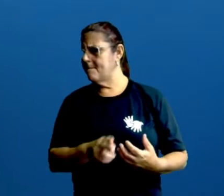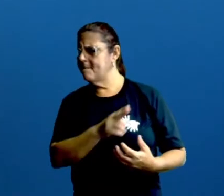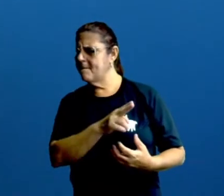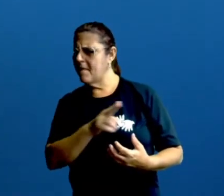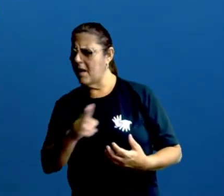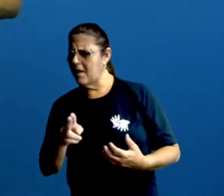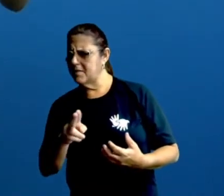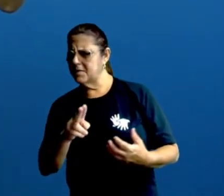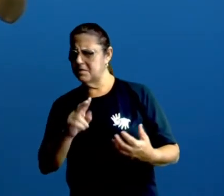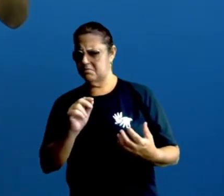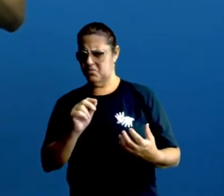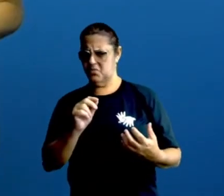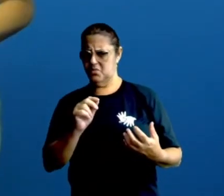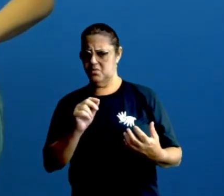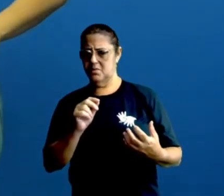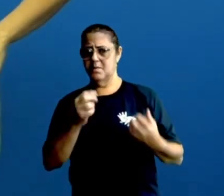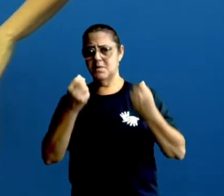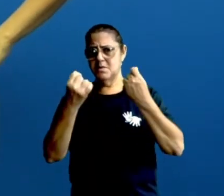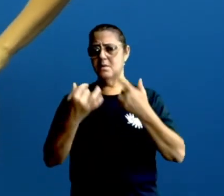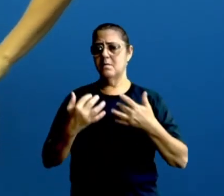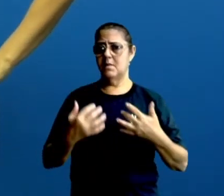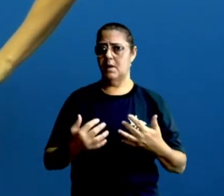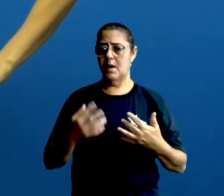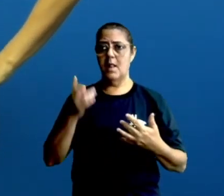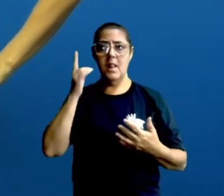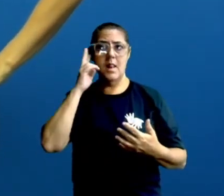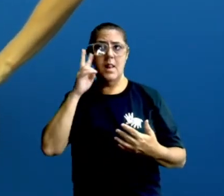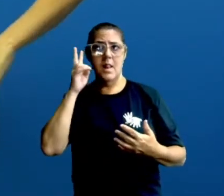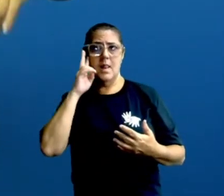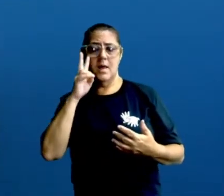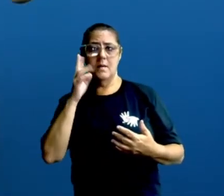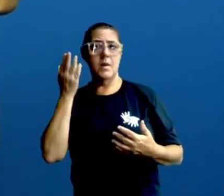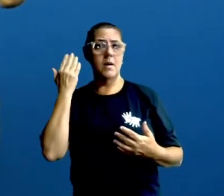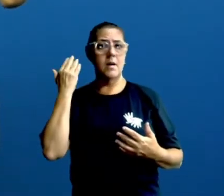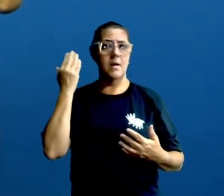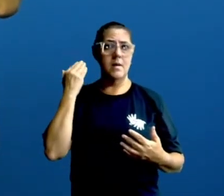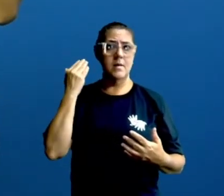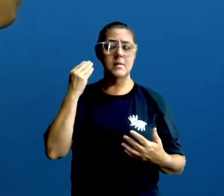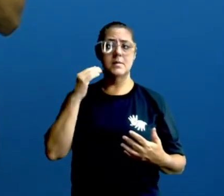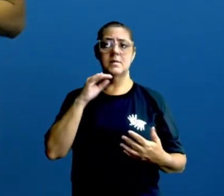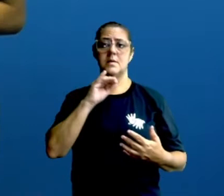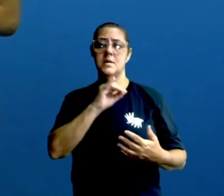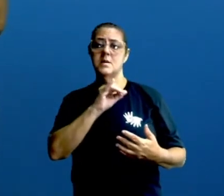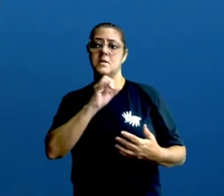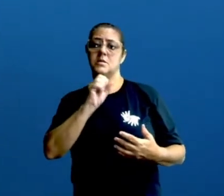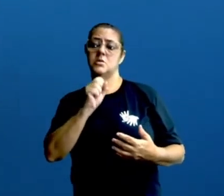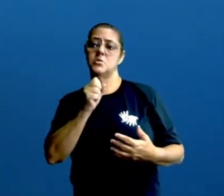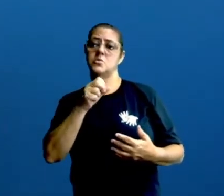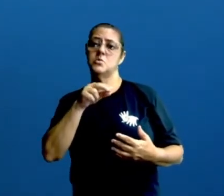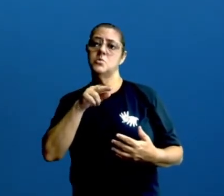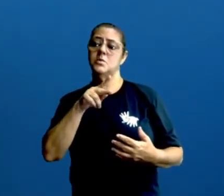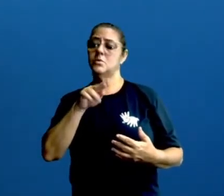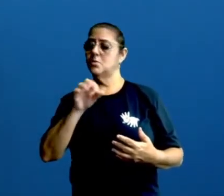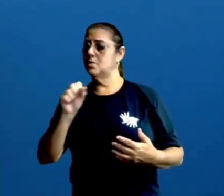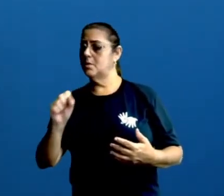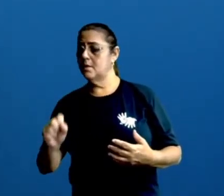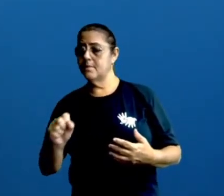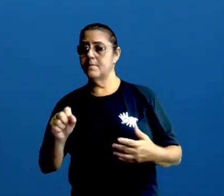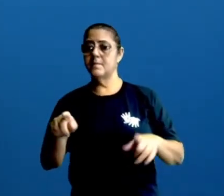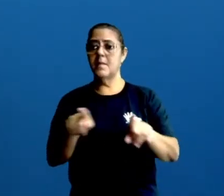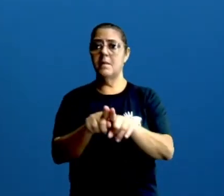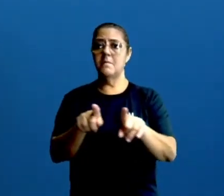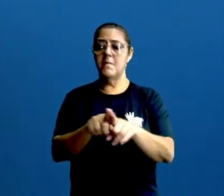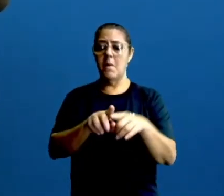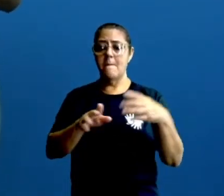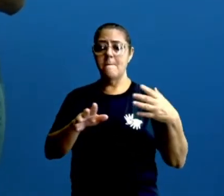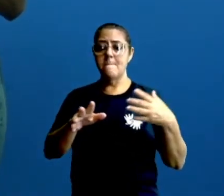com revolução? Vou explicar. Lembra a conspiração dos Suassunas, o episódio que eu falei atrás? Todos esses